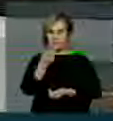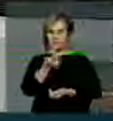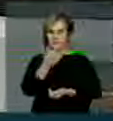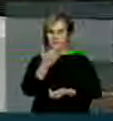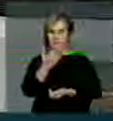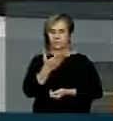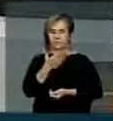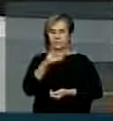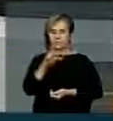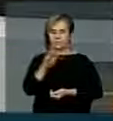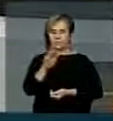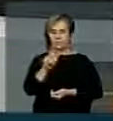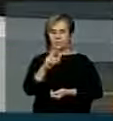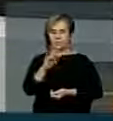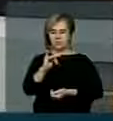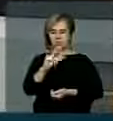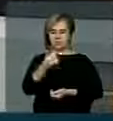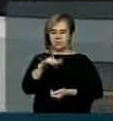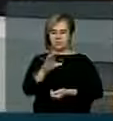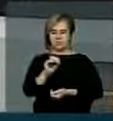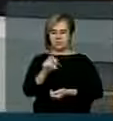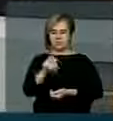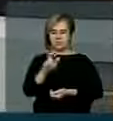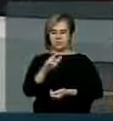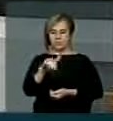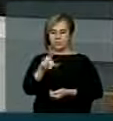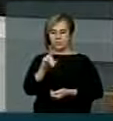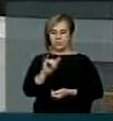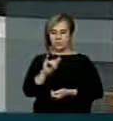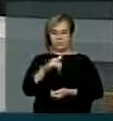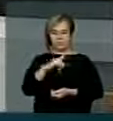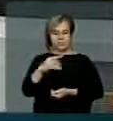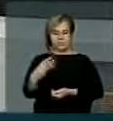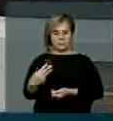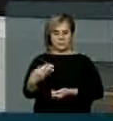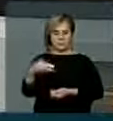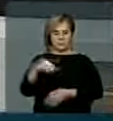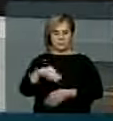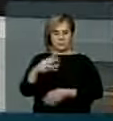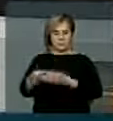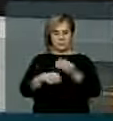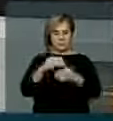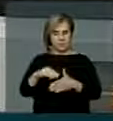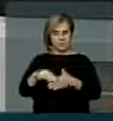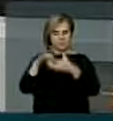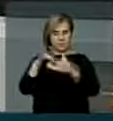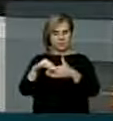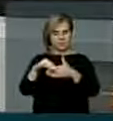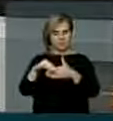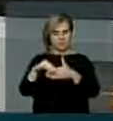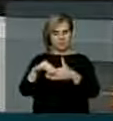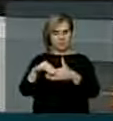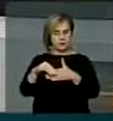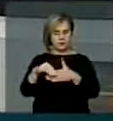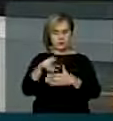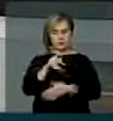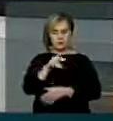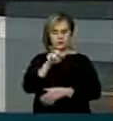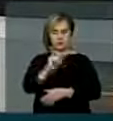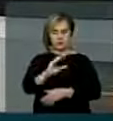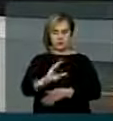a darciso perônio o senhor tem três minutos como liderança do